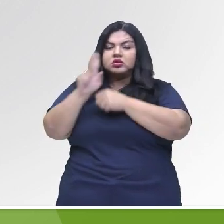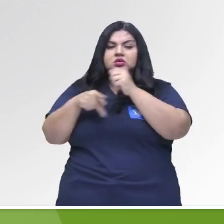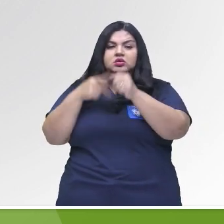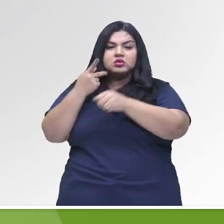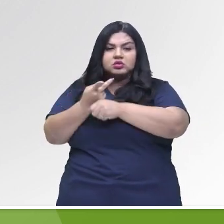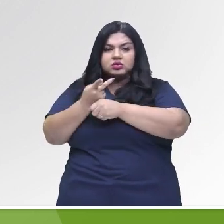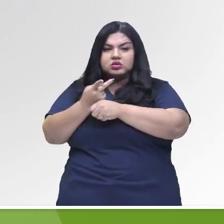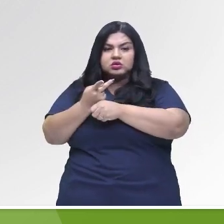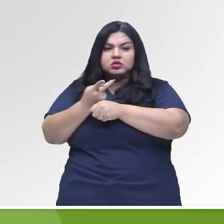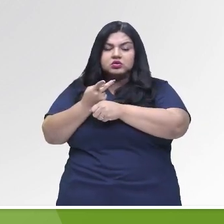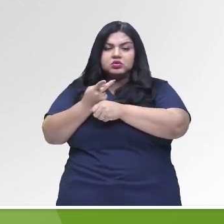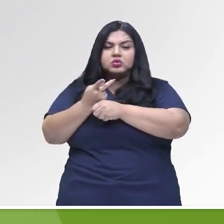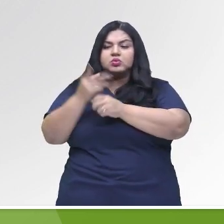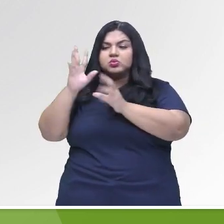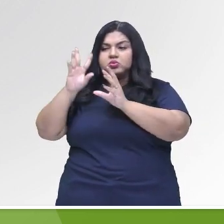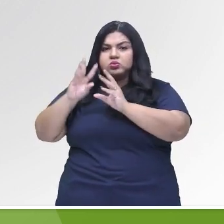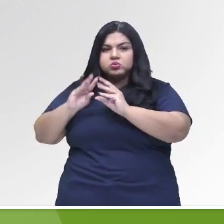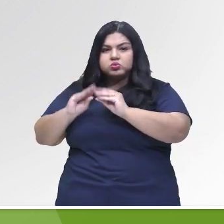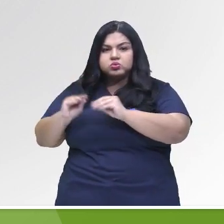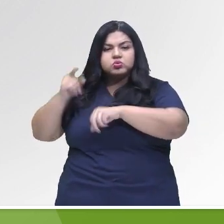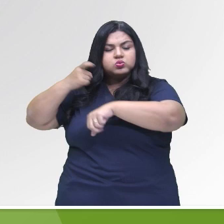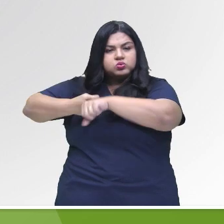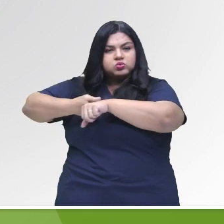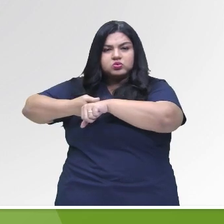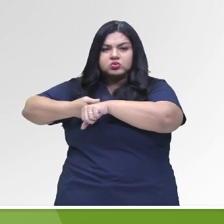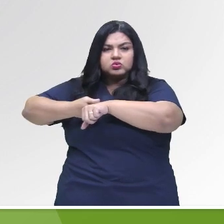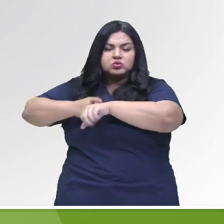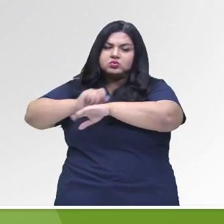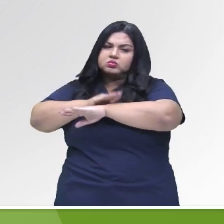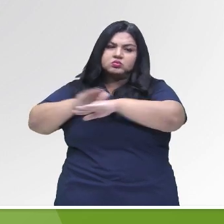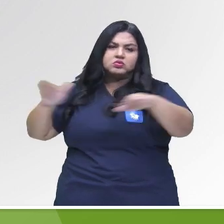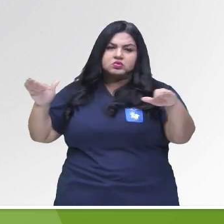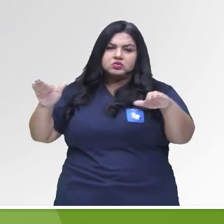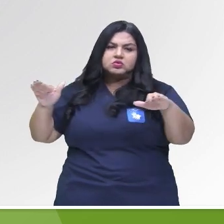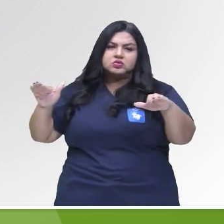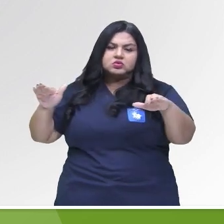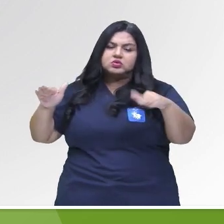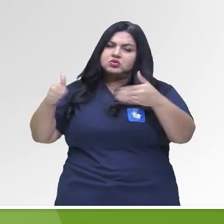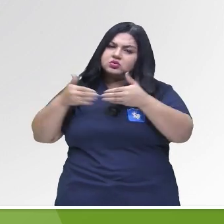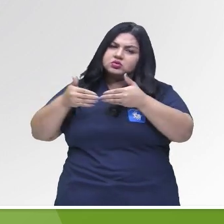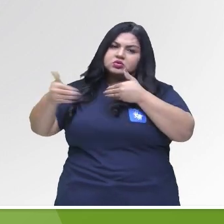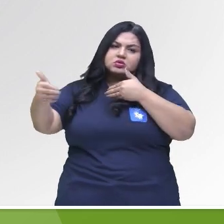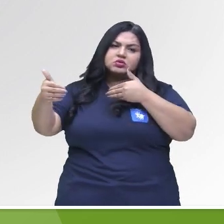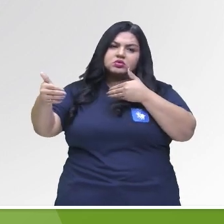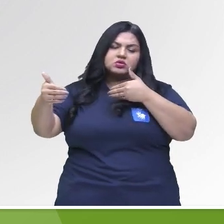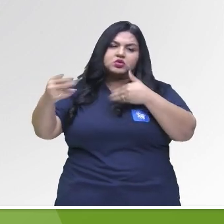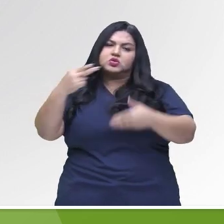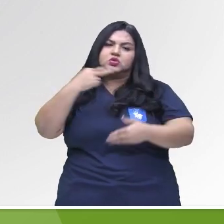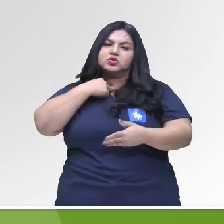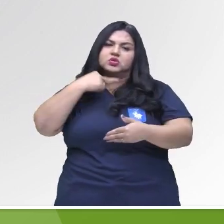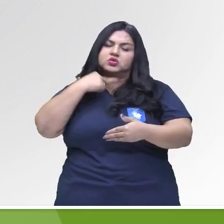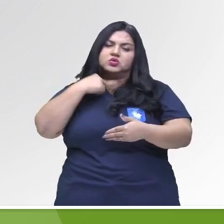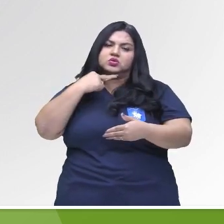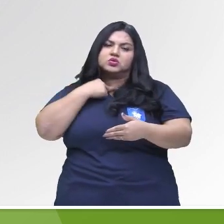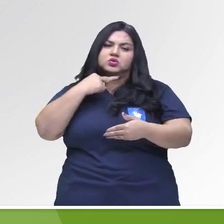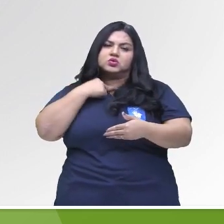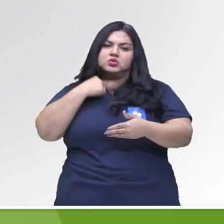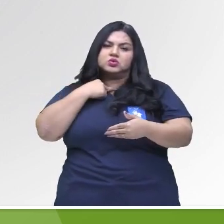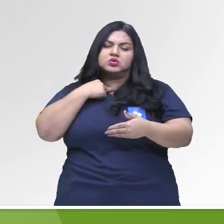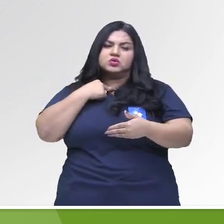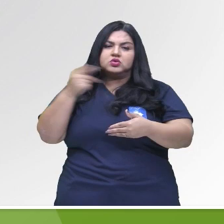que ele é resfriado, ele endurece. E aí pronto, né? A partir dali, ele não pode passar mais por